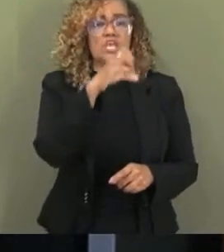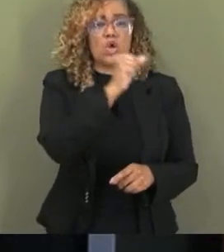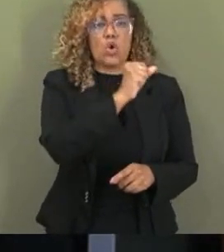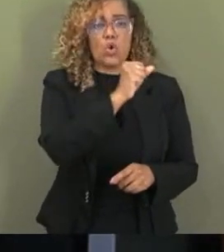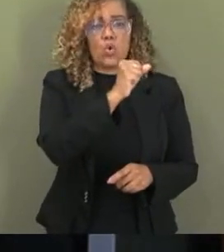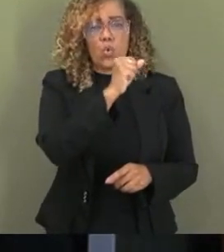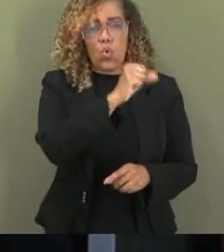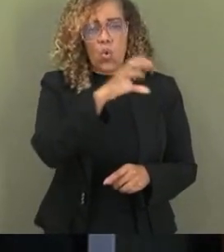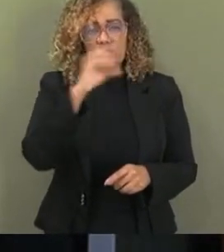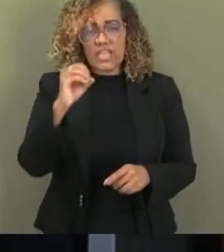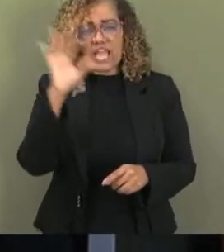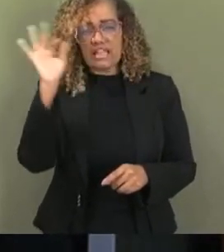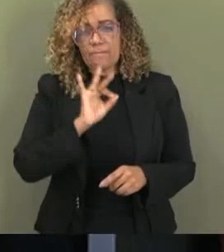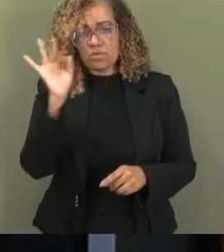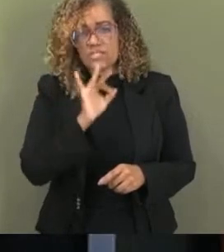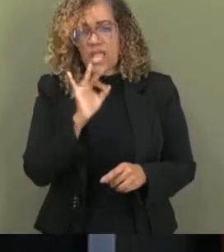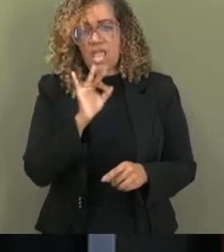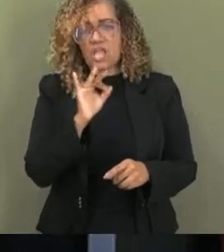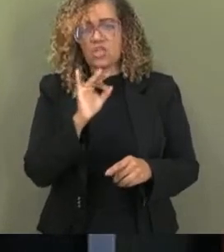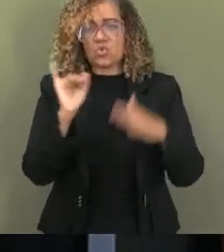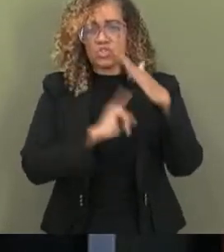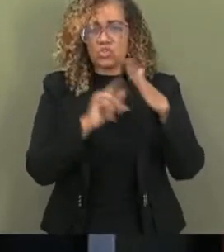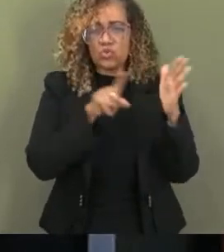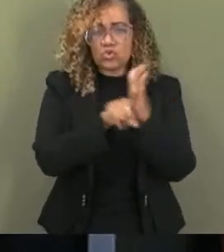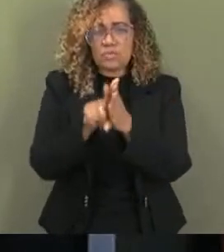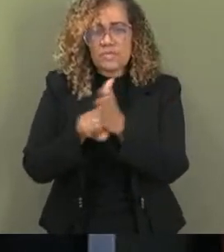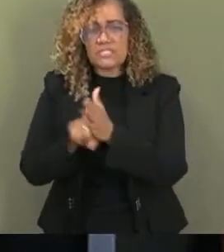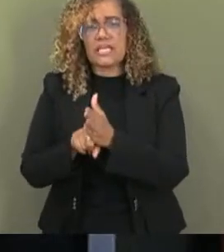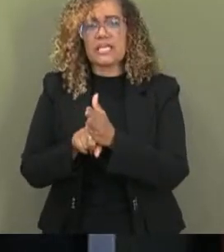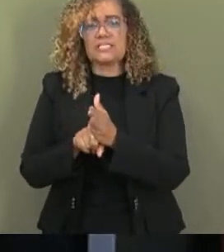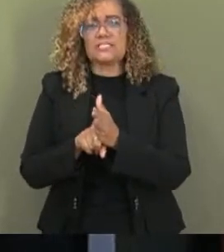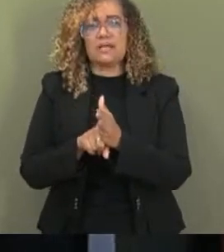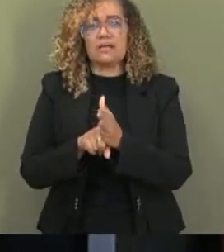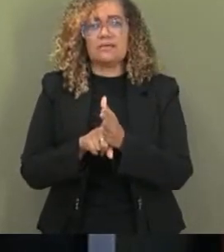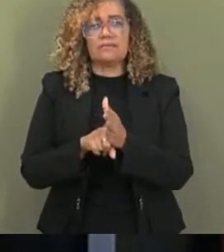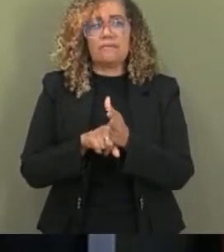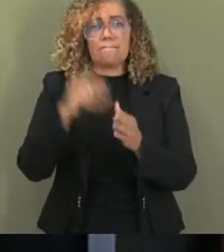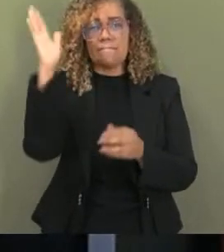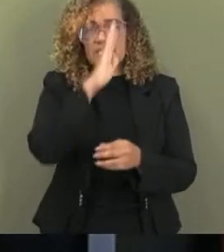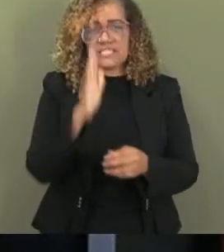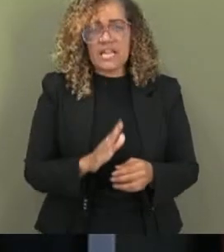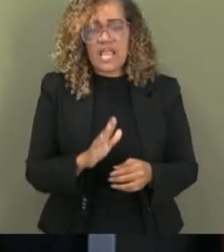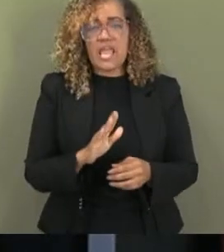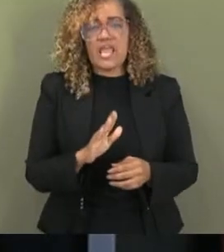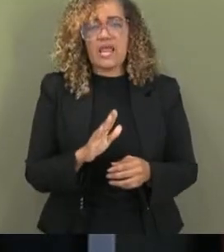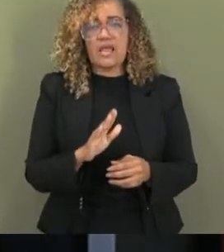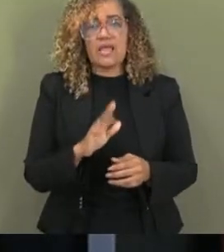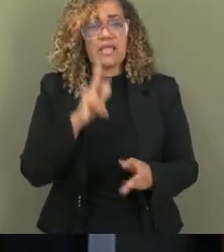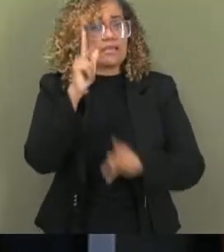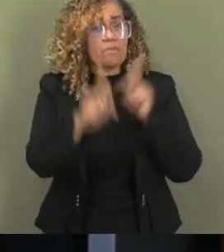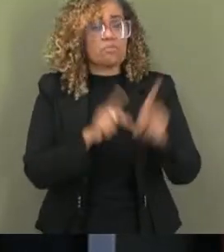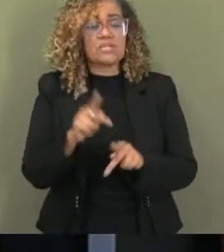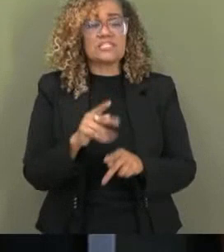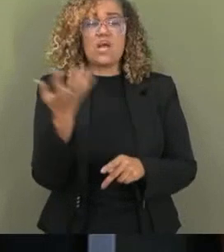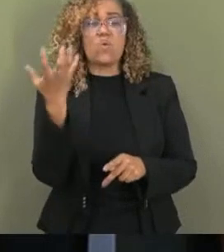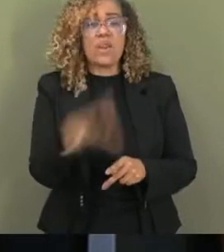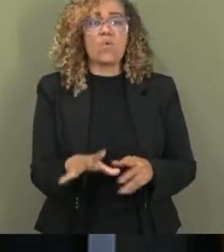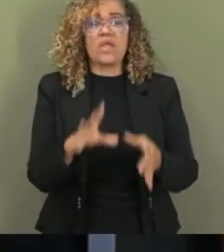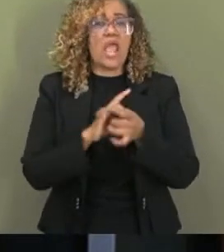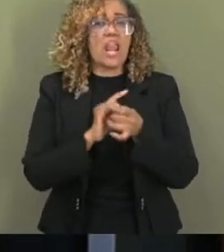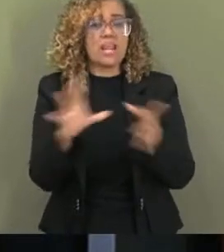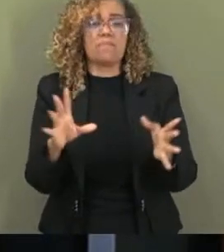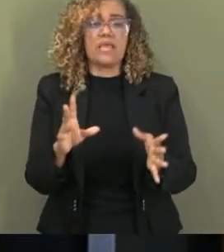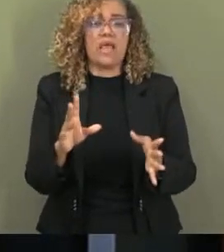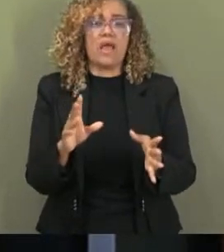80%, segundo os institutos de pesquisa, da população brasileira que não quer a descriminalização